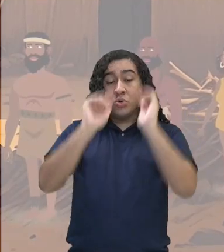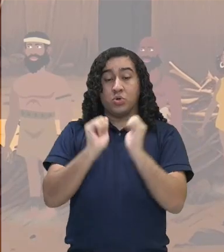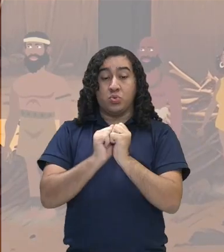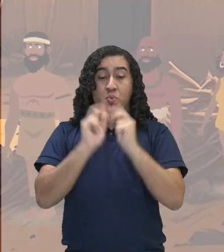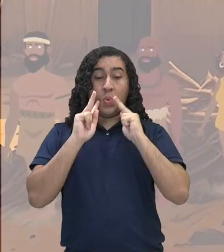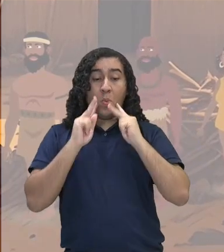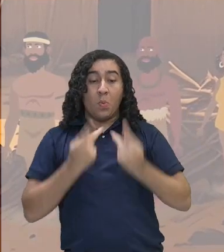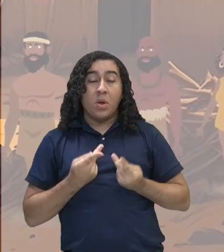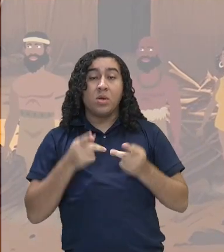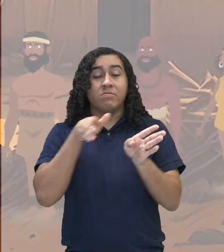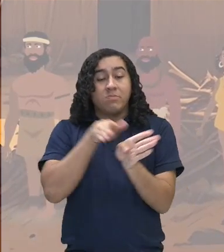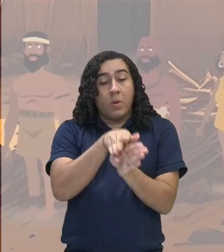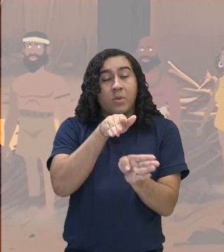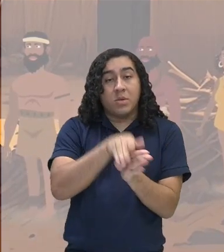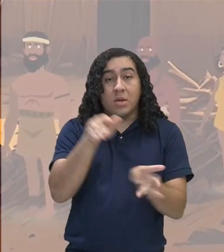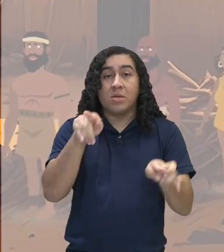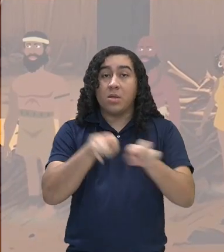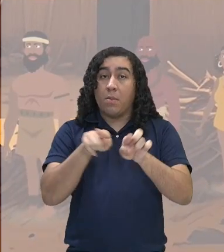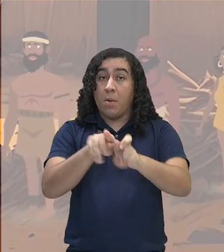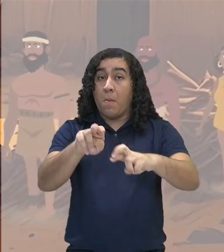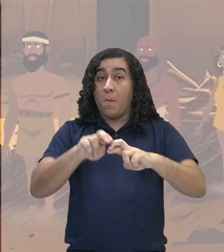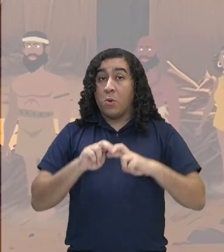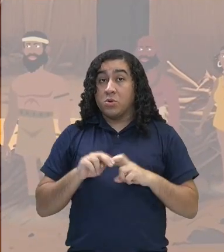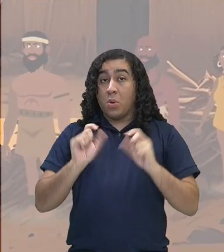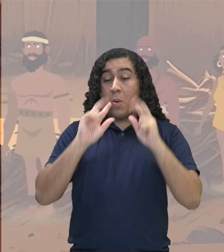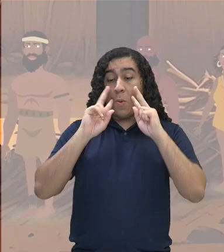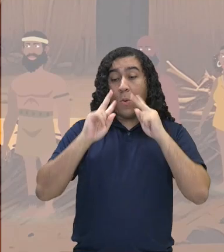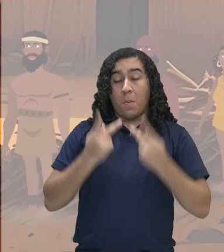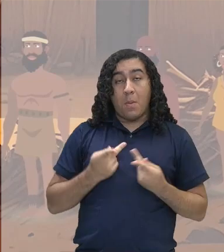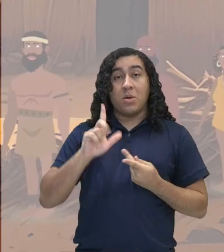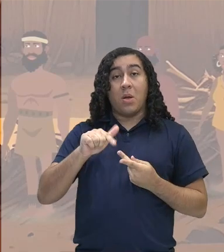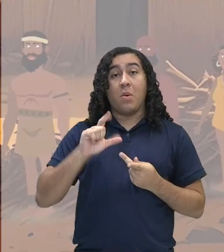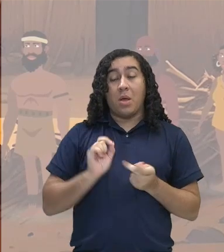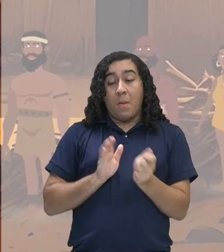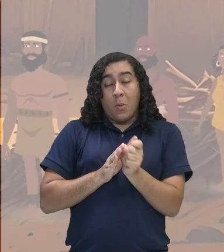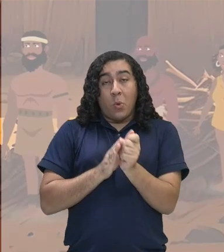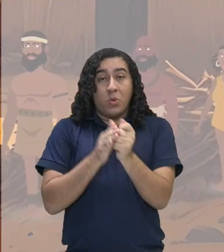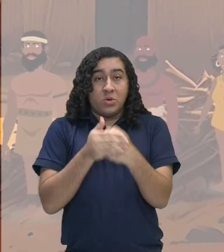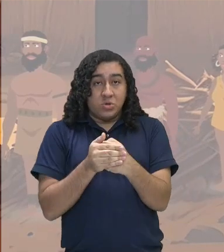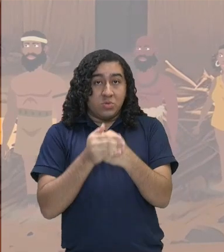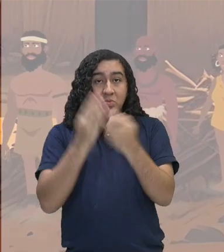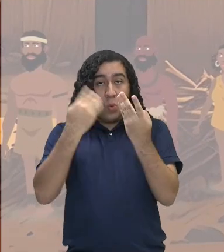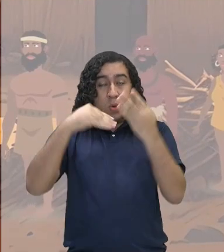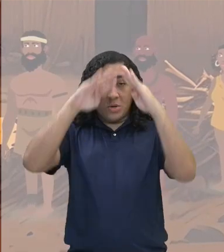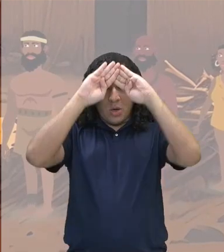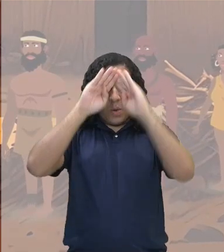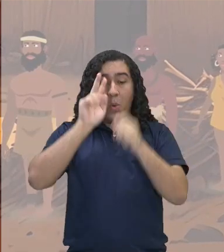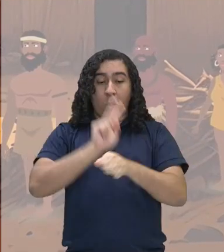os orientassem. Dessa forma, os humanos seriam os protegidos dos orixás.